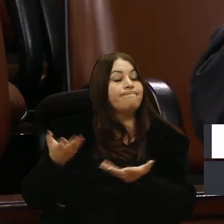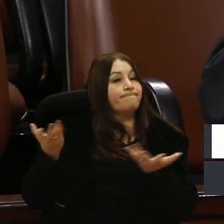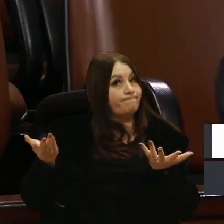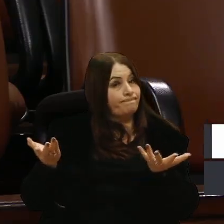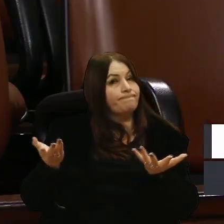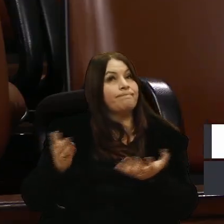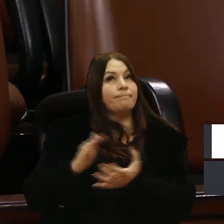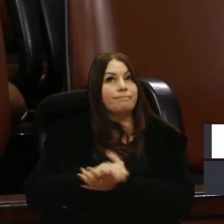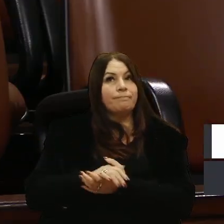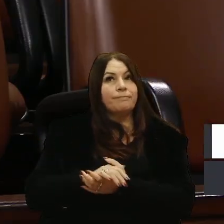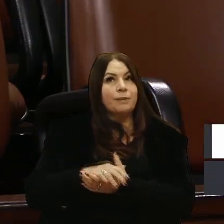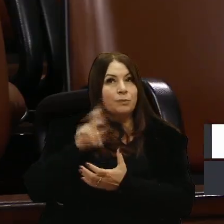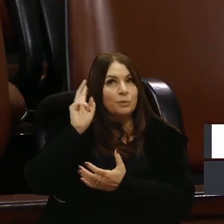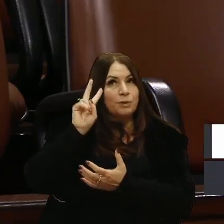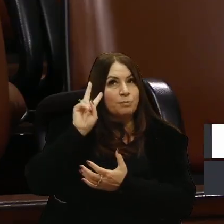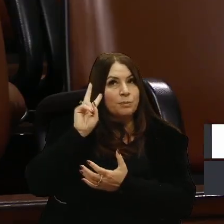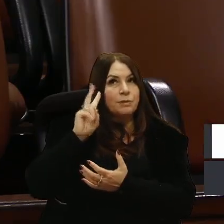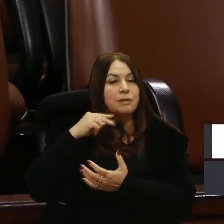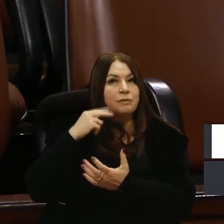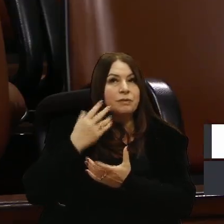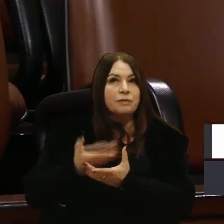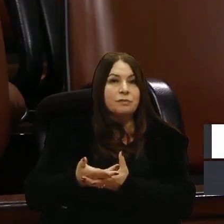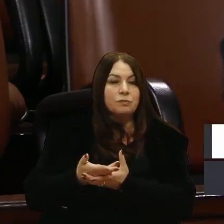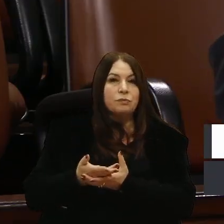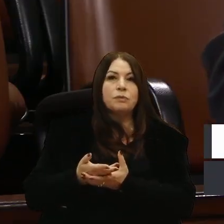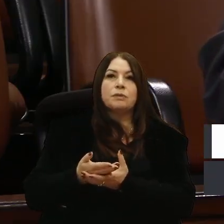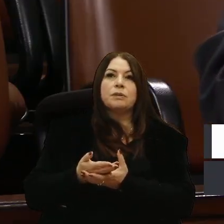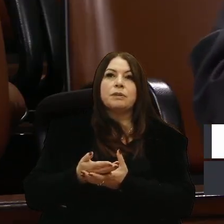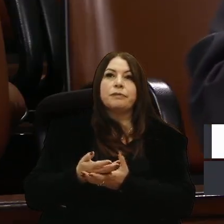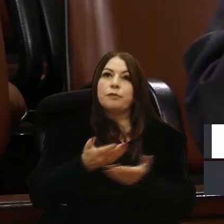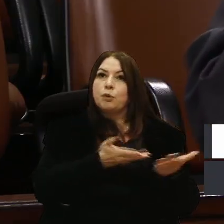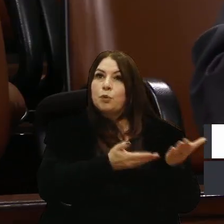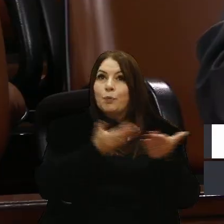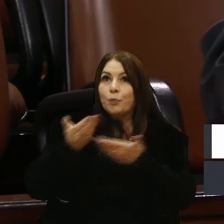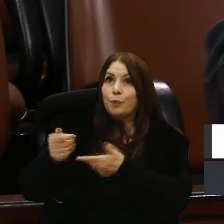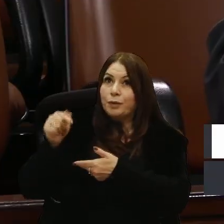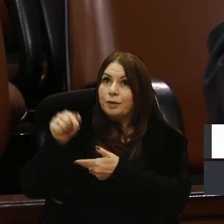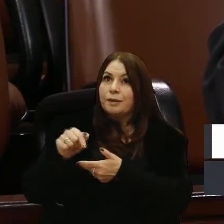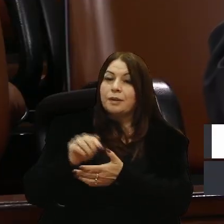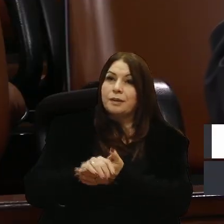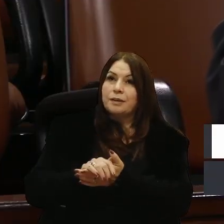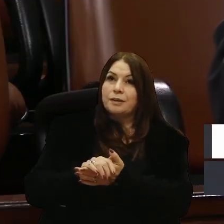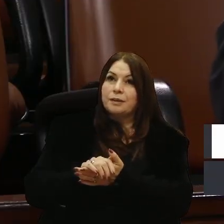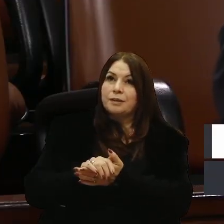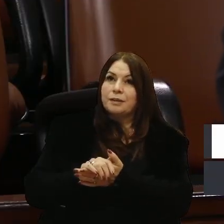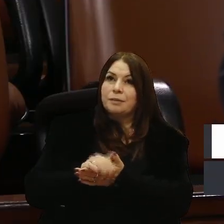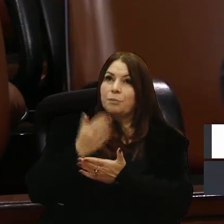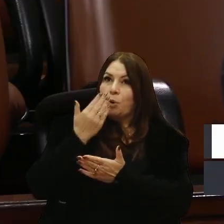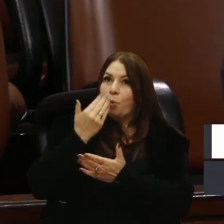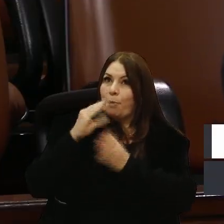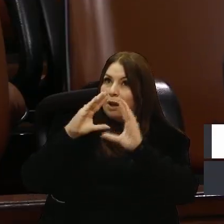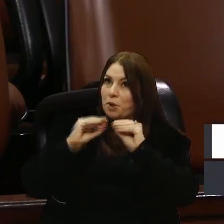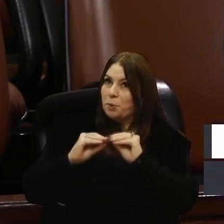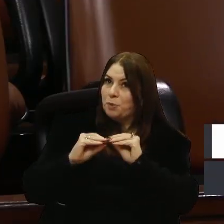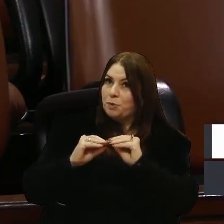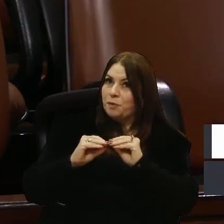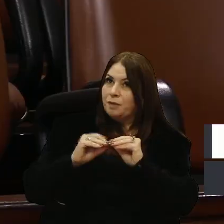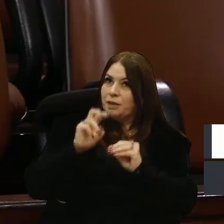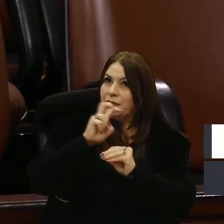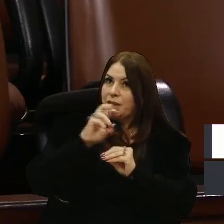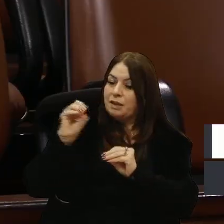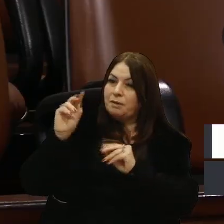Pois é, né? Vocês lembram, né, vereadores? A gente foi convidado para um jantar de